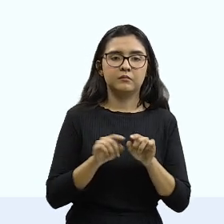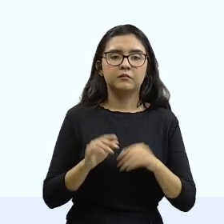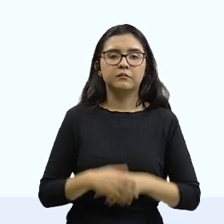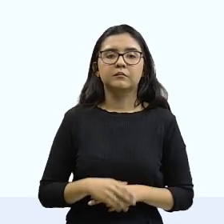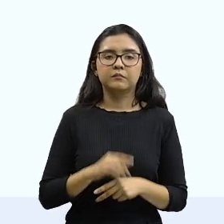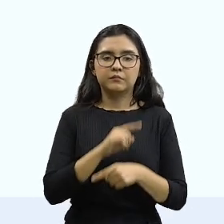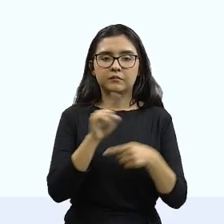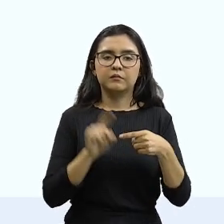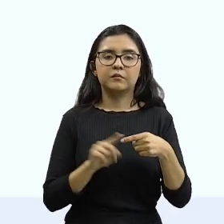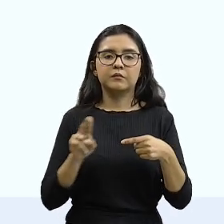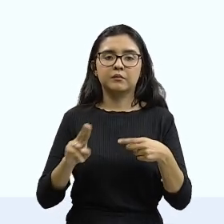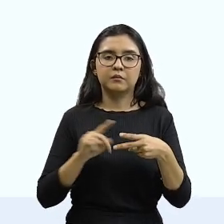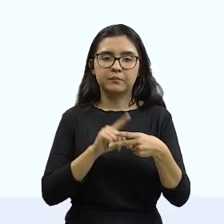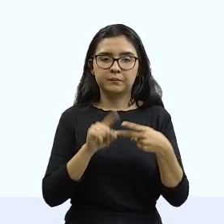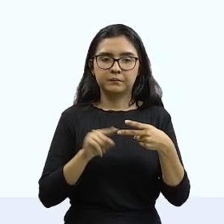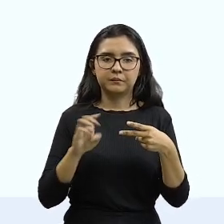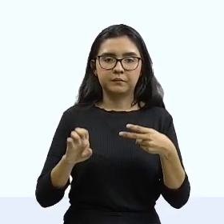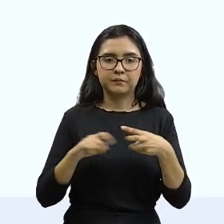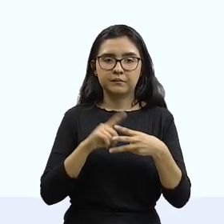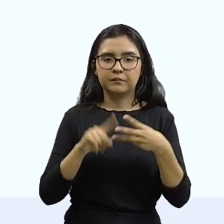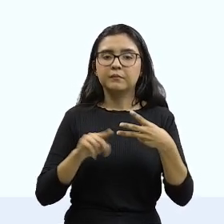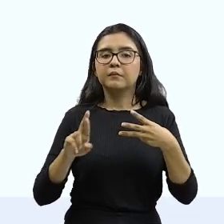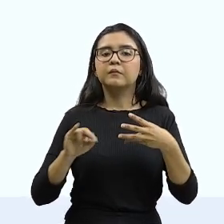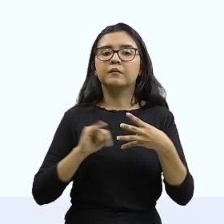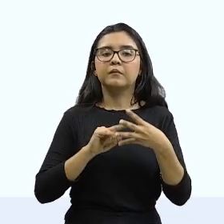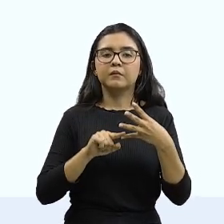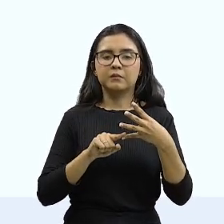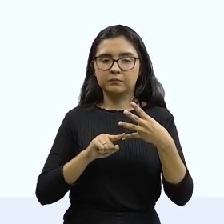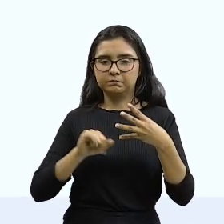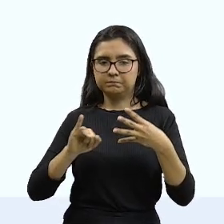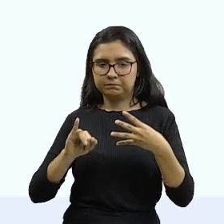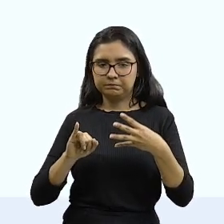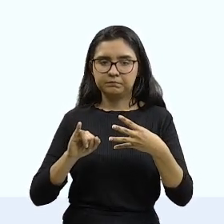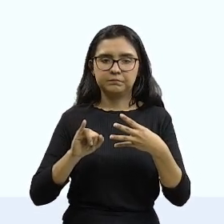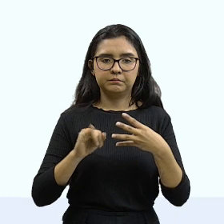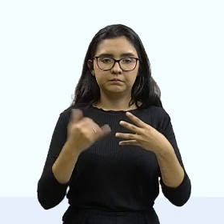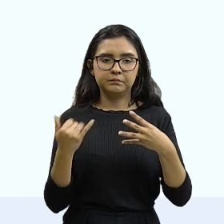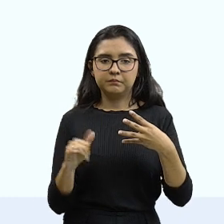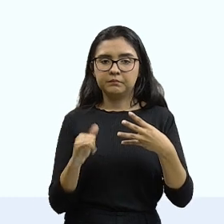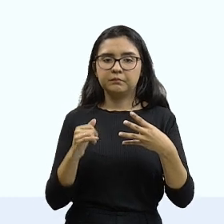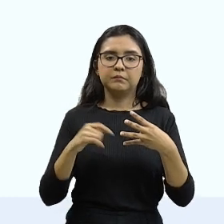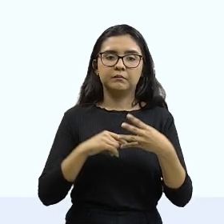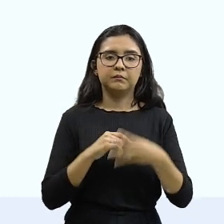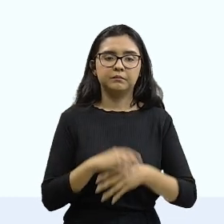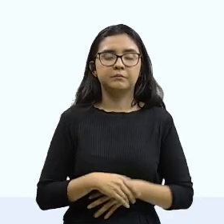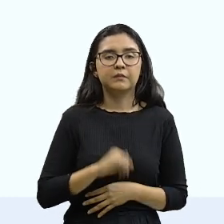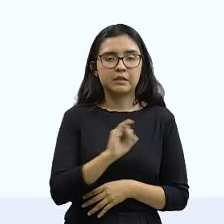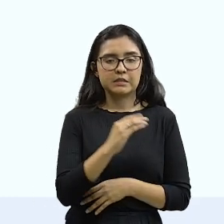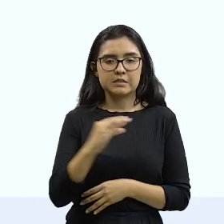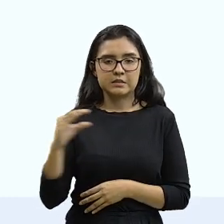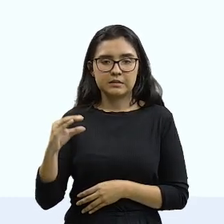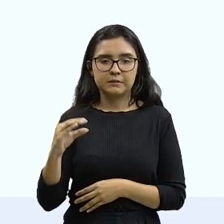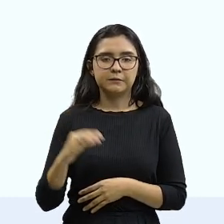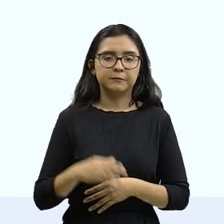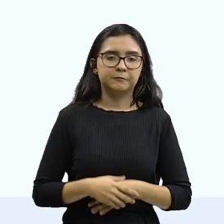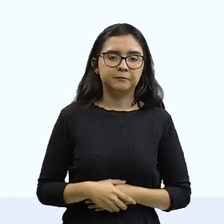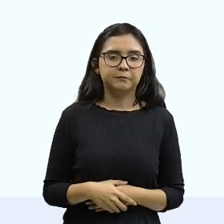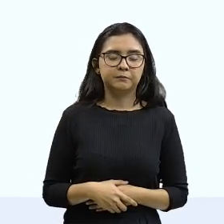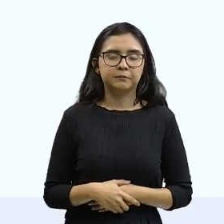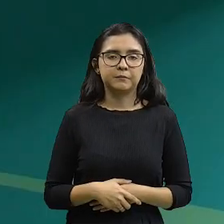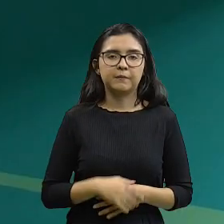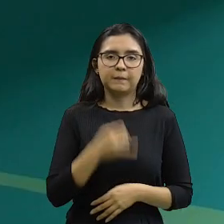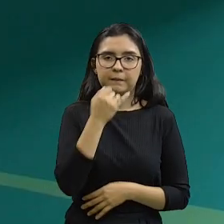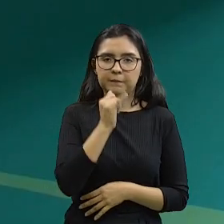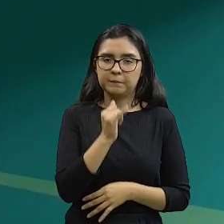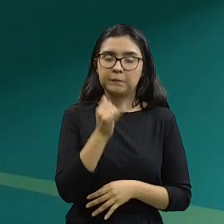força eletromotriz, resistência interna, corrente elétrica, corrente de curto